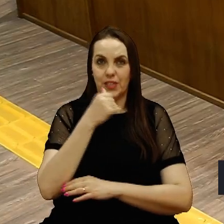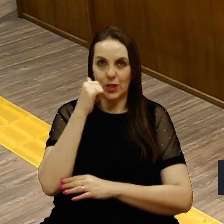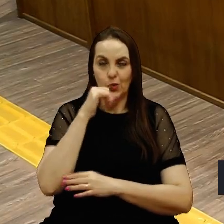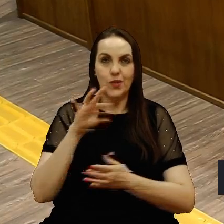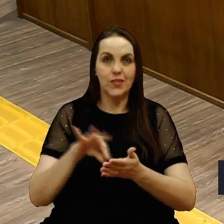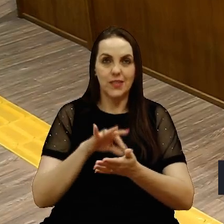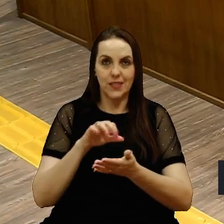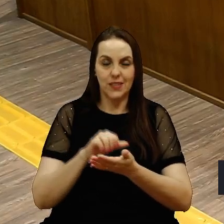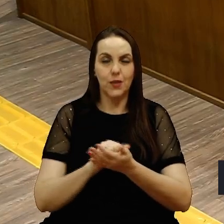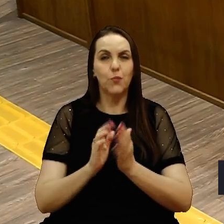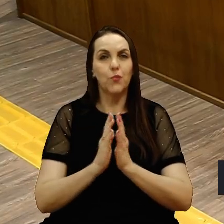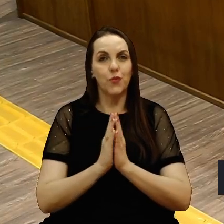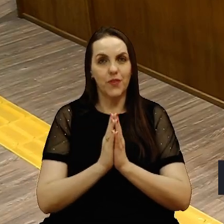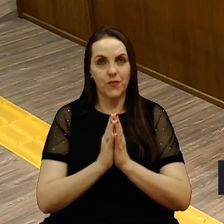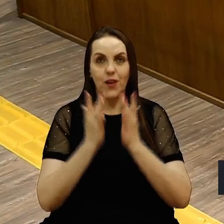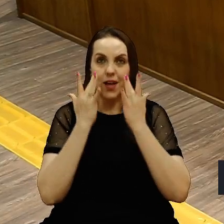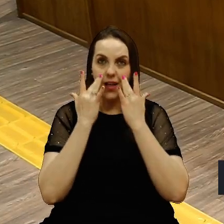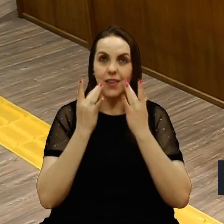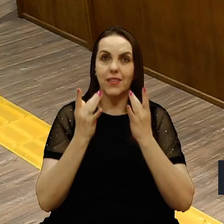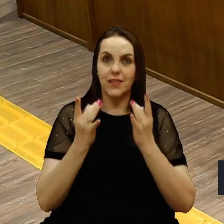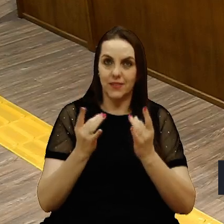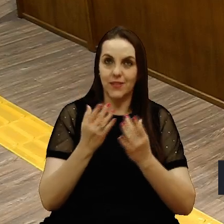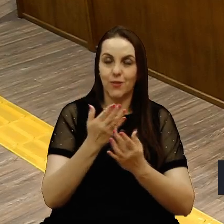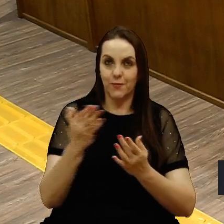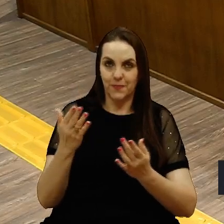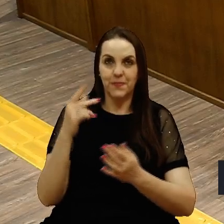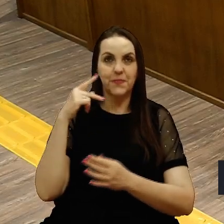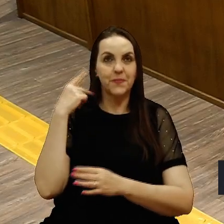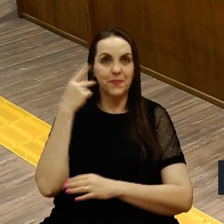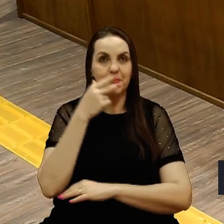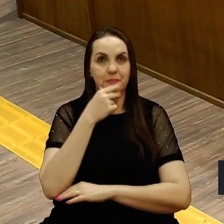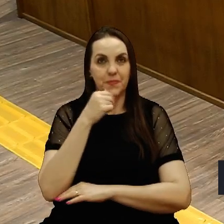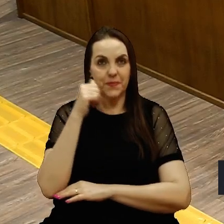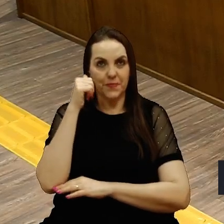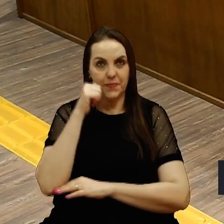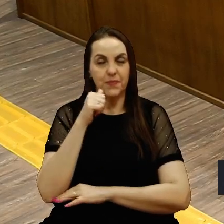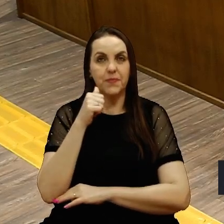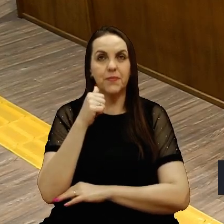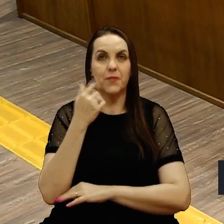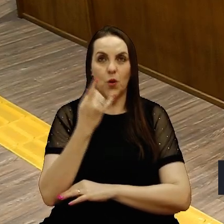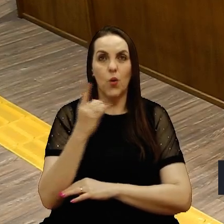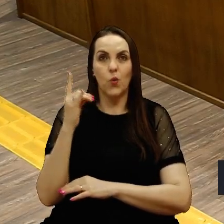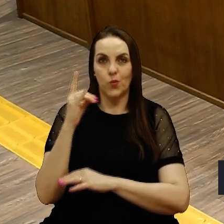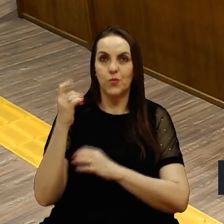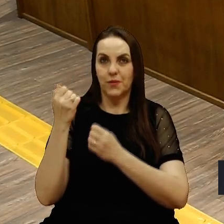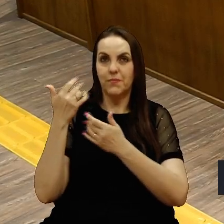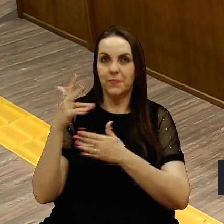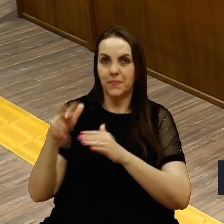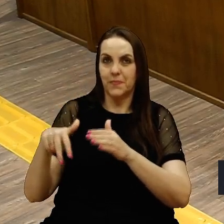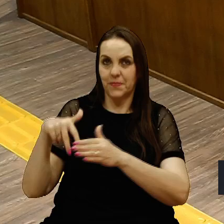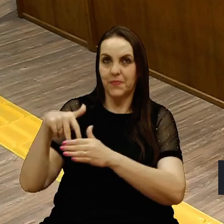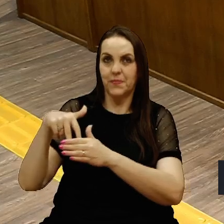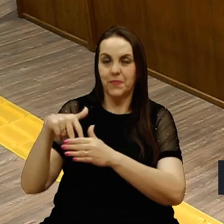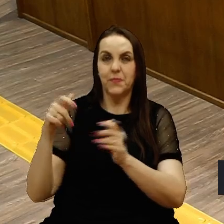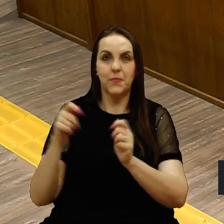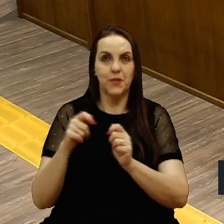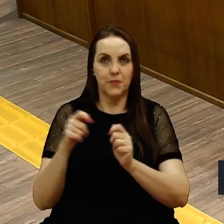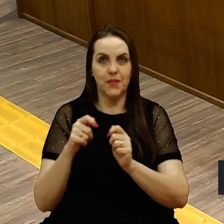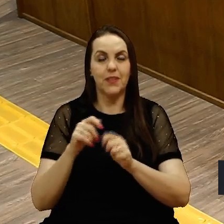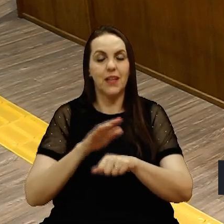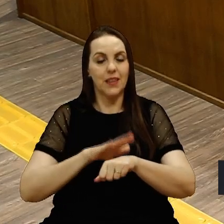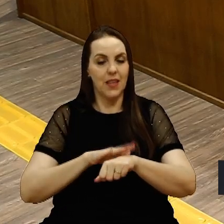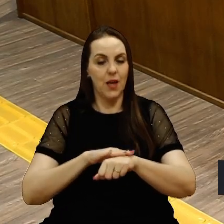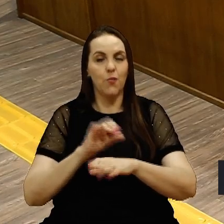a palavra com atenção para que os vereadores, nas suas últimas manifestações, provavelmente possam ter o seu